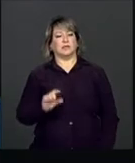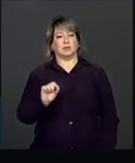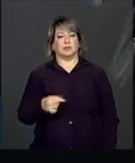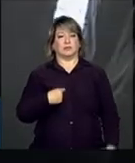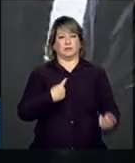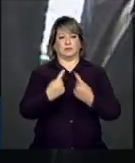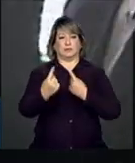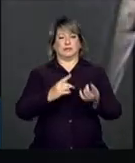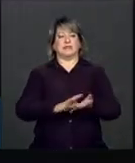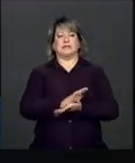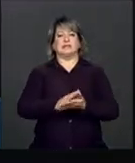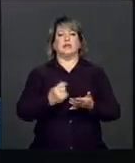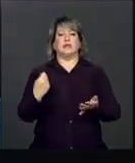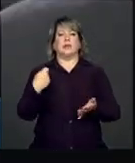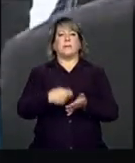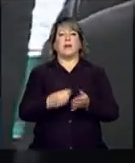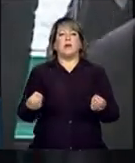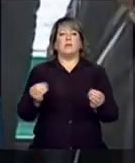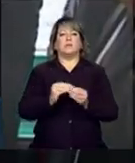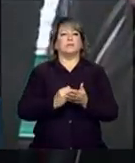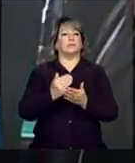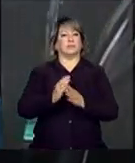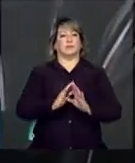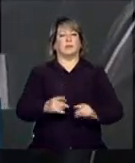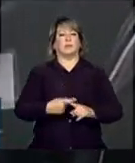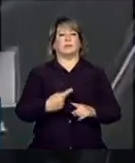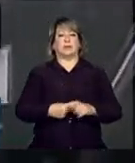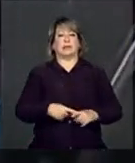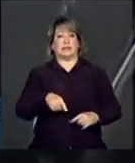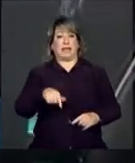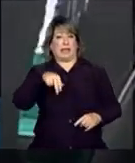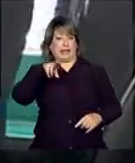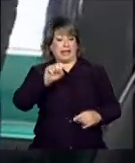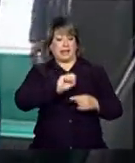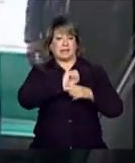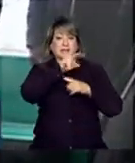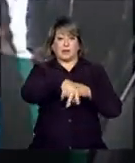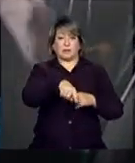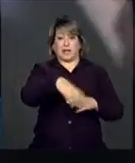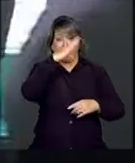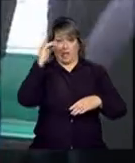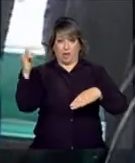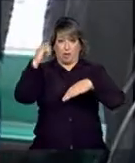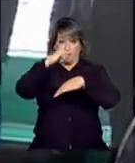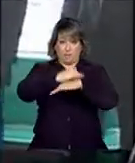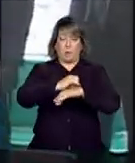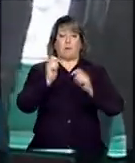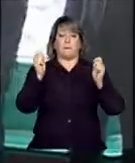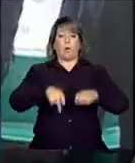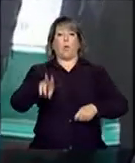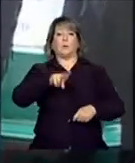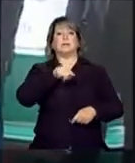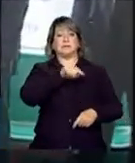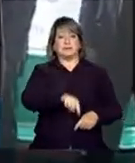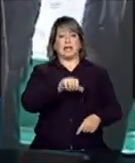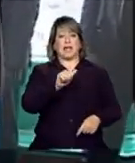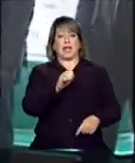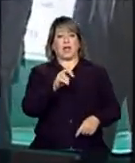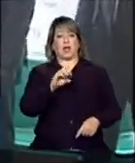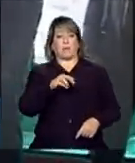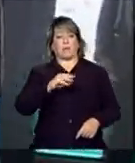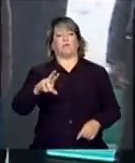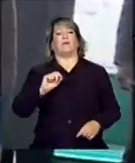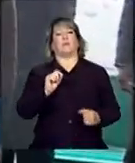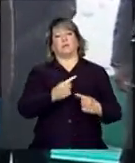linha do trem sem cobrança adicional. Da mesma forma, quem desembarcar na estação aeroporto vai poder utilizar o aeromóvel para se deslocar